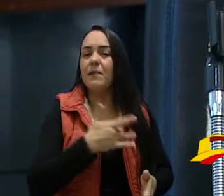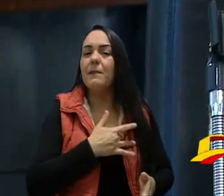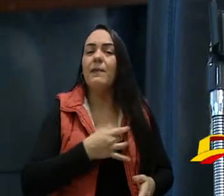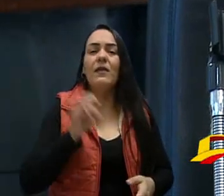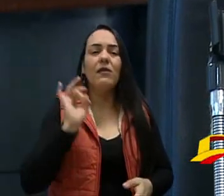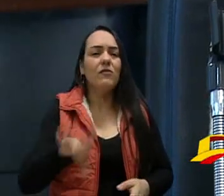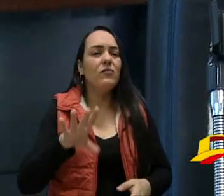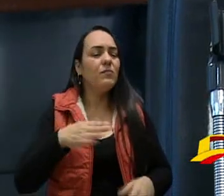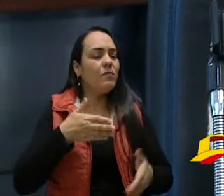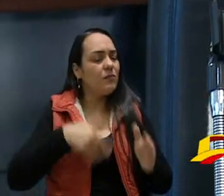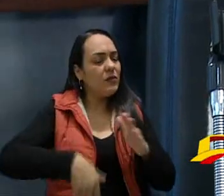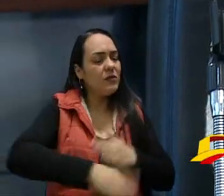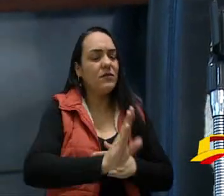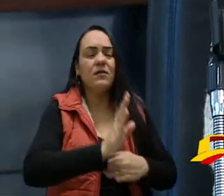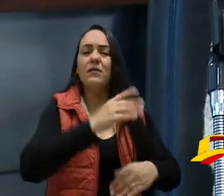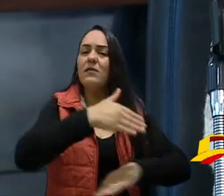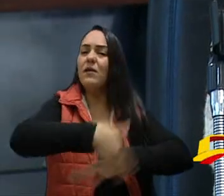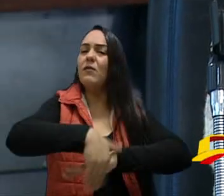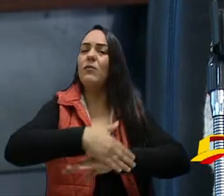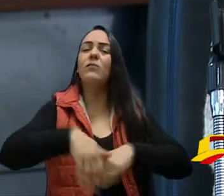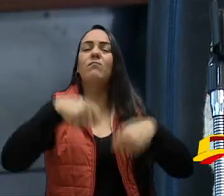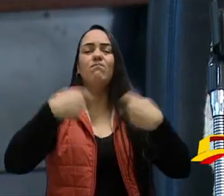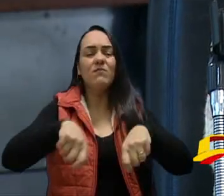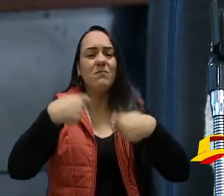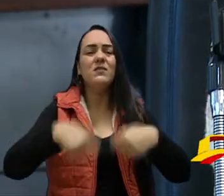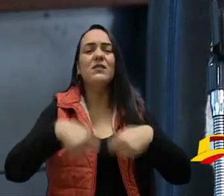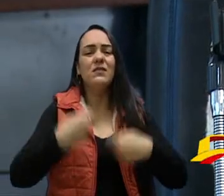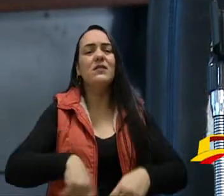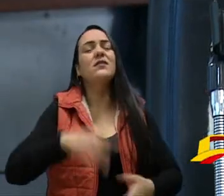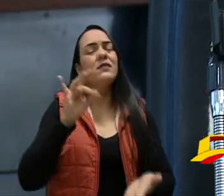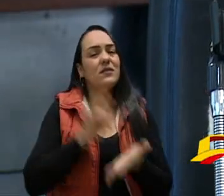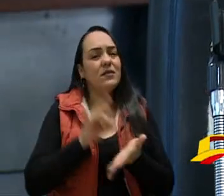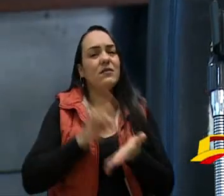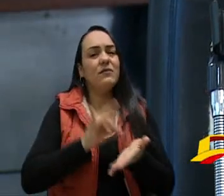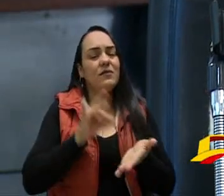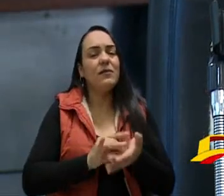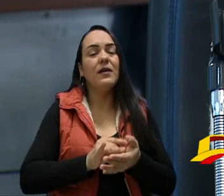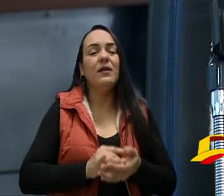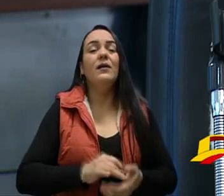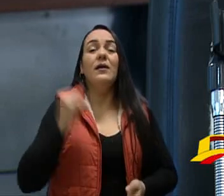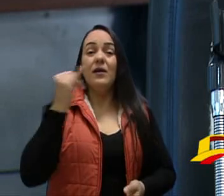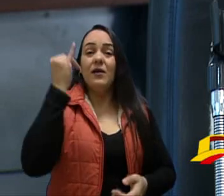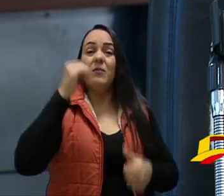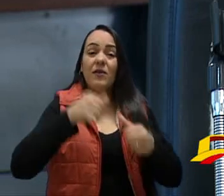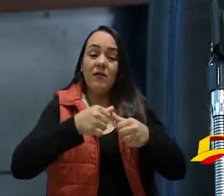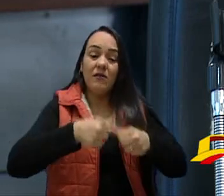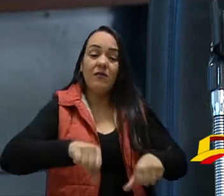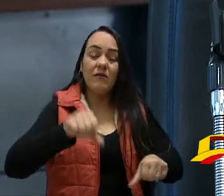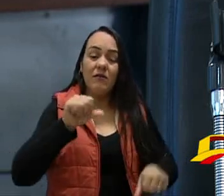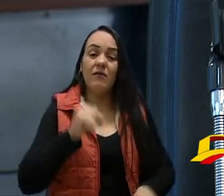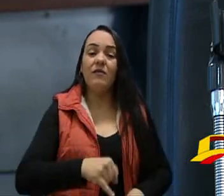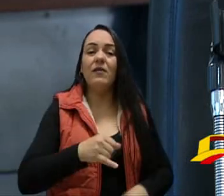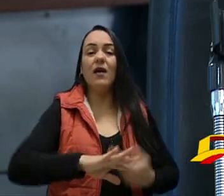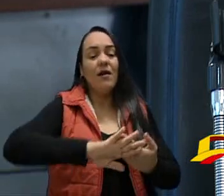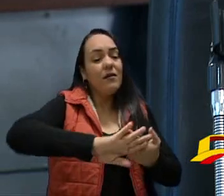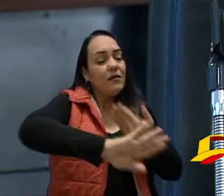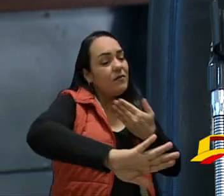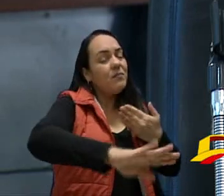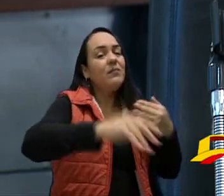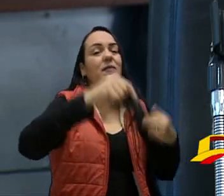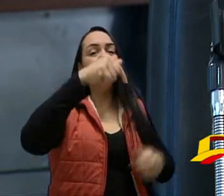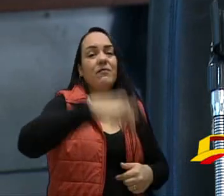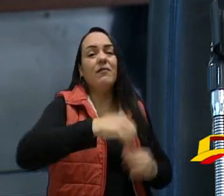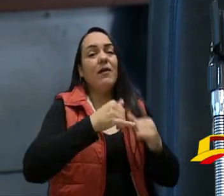só sair quem precisa mesmo e e da importância da permanência do isolamento social e de evitar